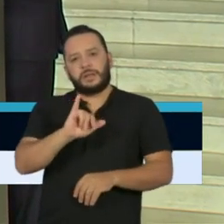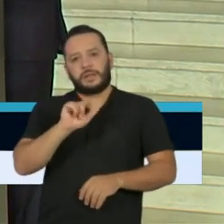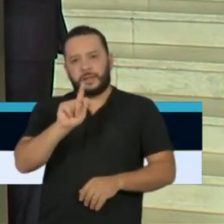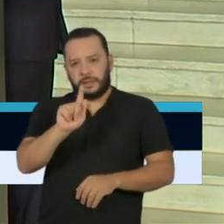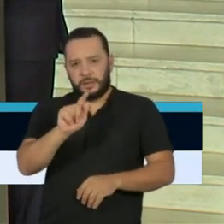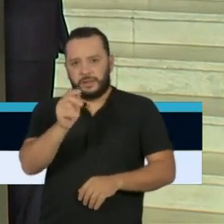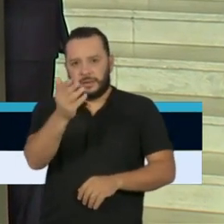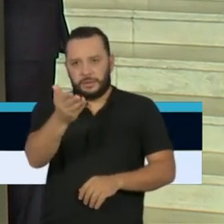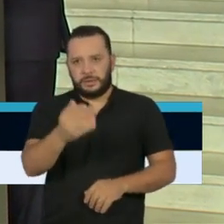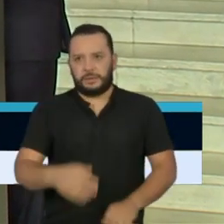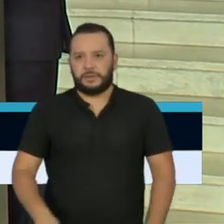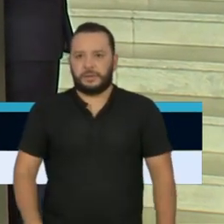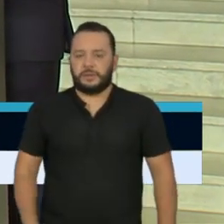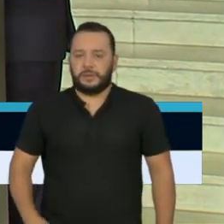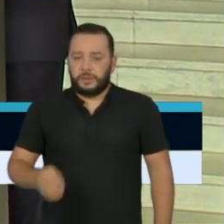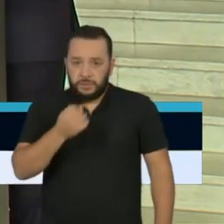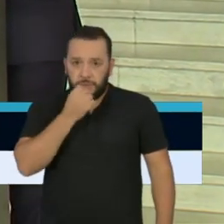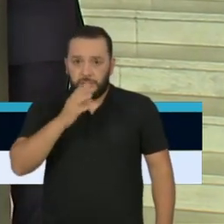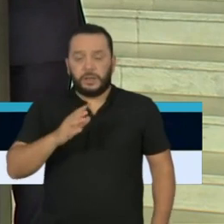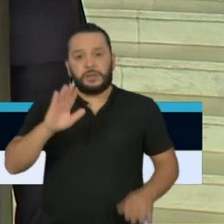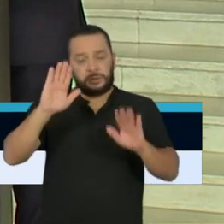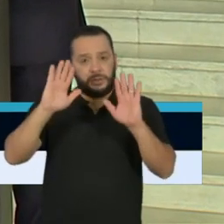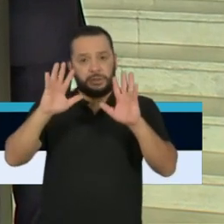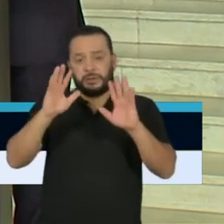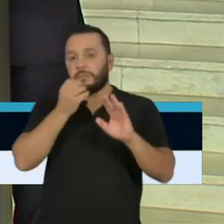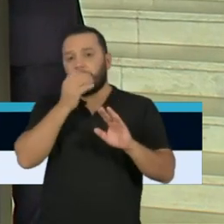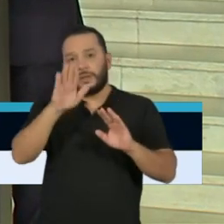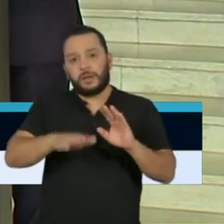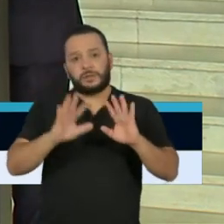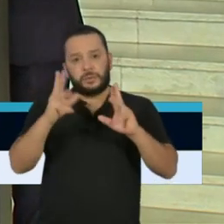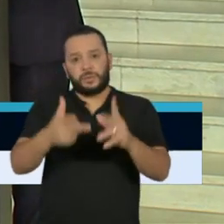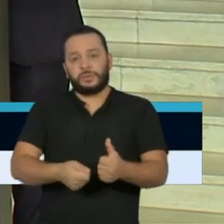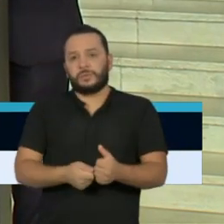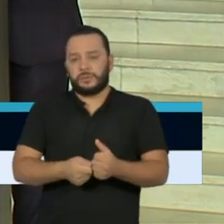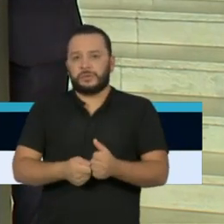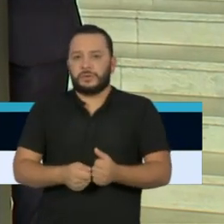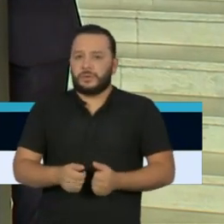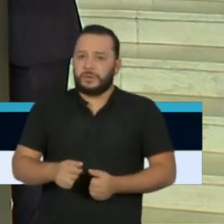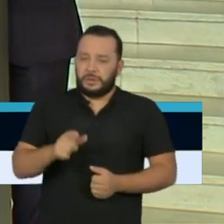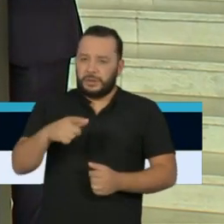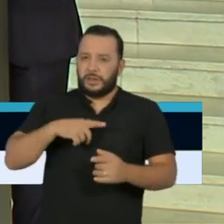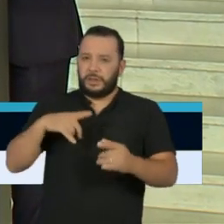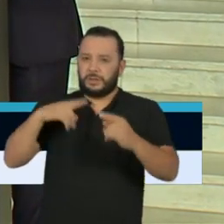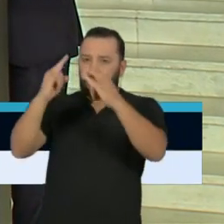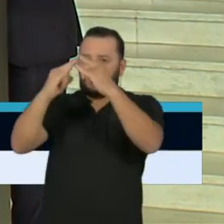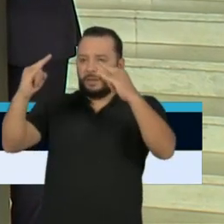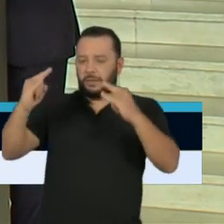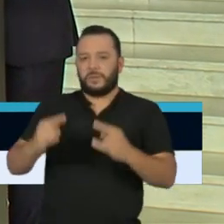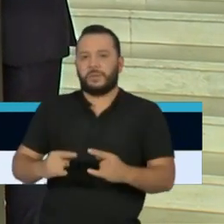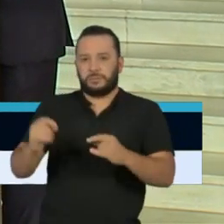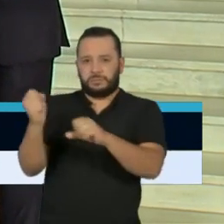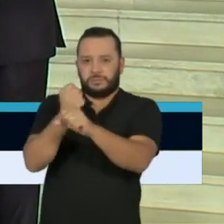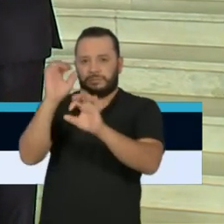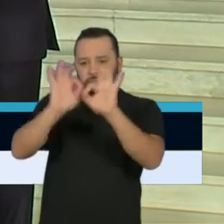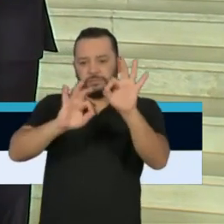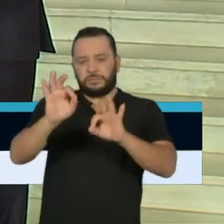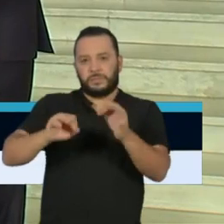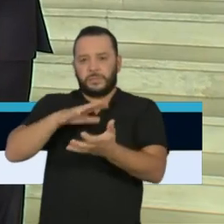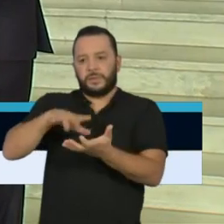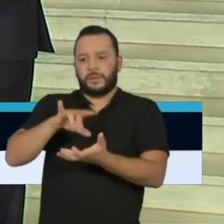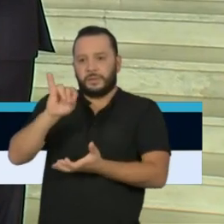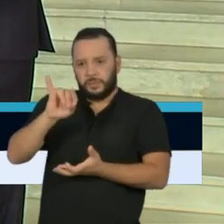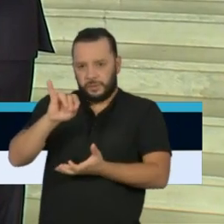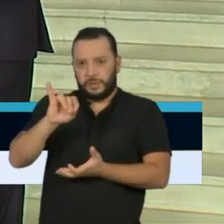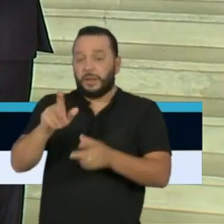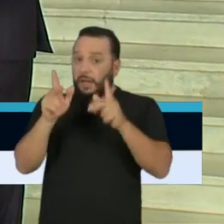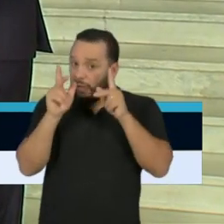Sua pergunta, por favor. Boa tarde a todos, boa tarde, governador. Gostaria de saber se o hospital de campanha, que vai ser construído no complexo do Ibirapuera, vai seguir o